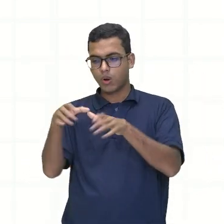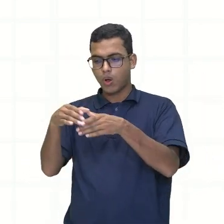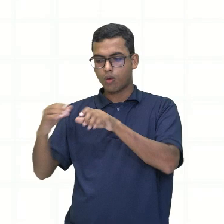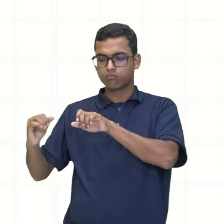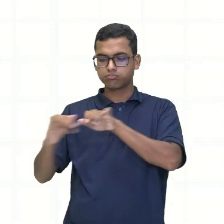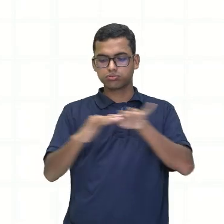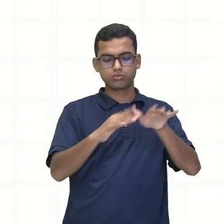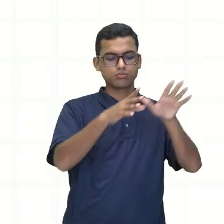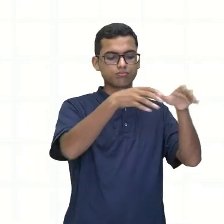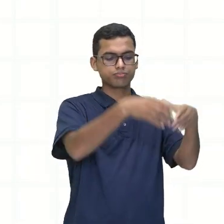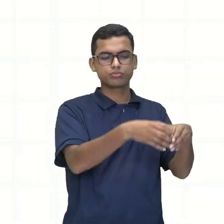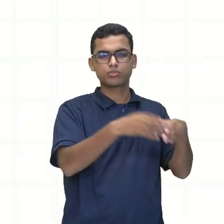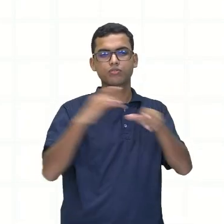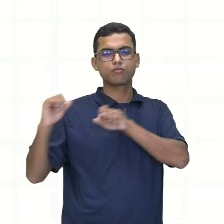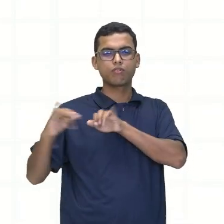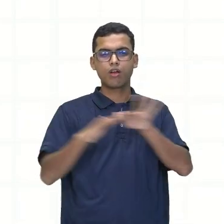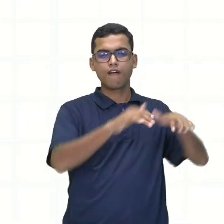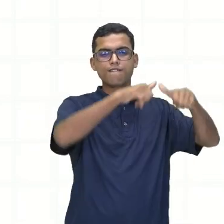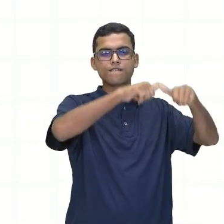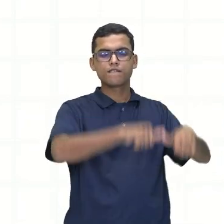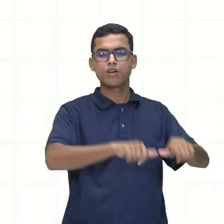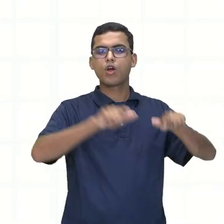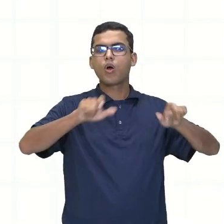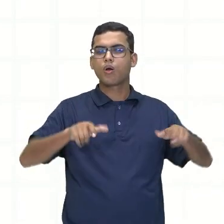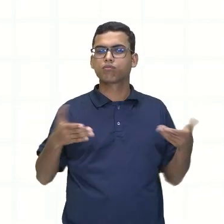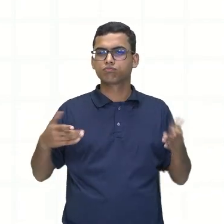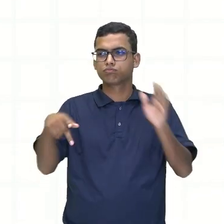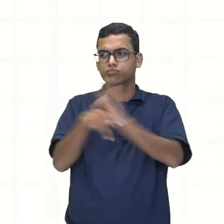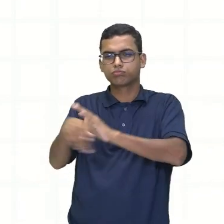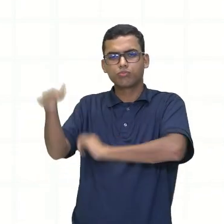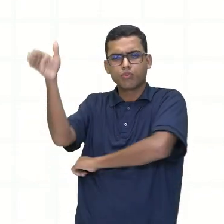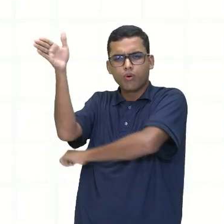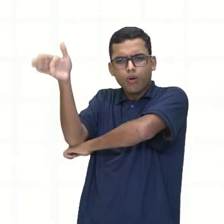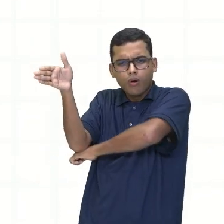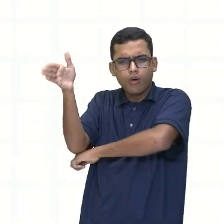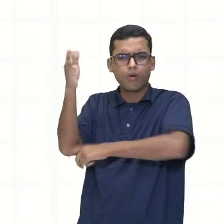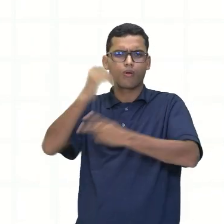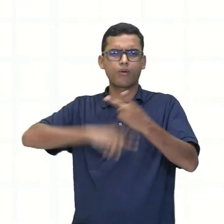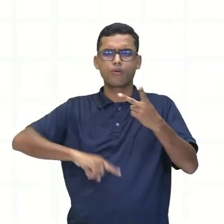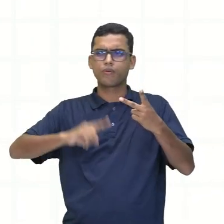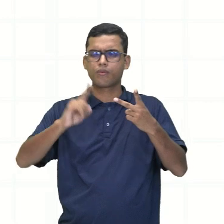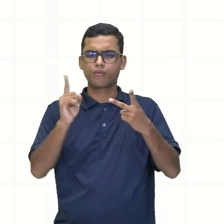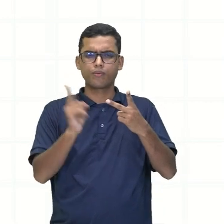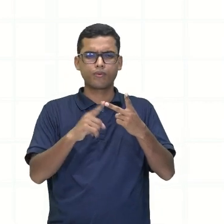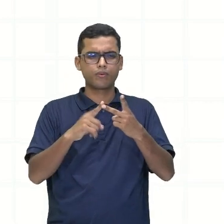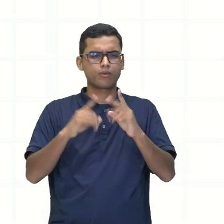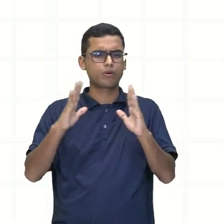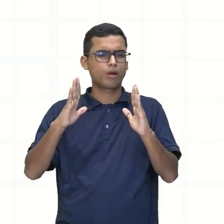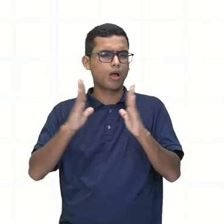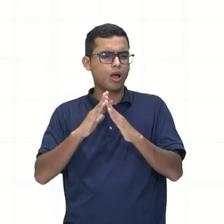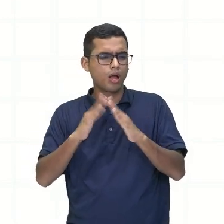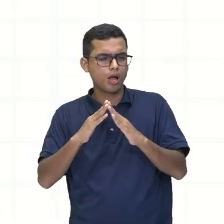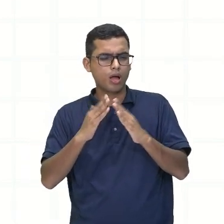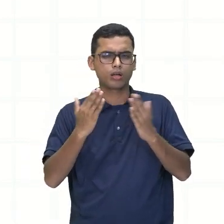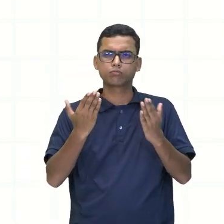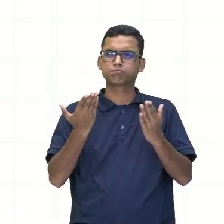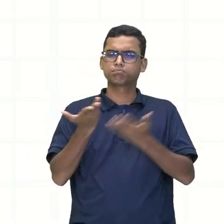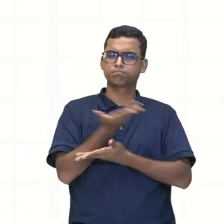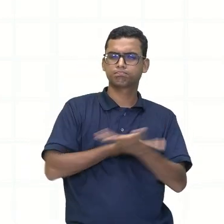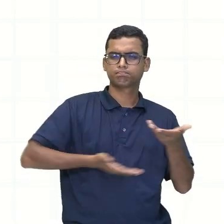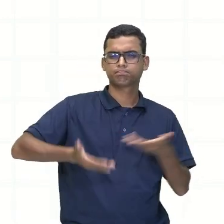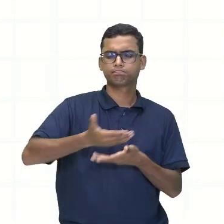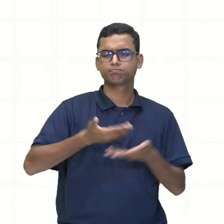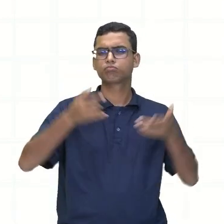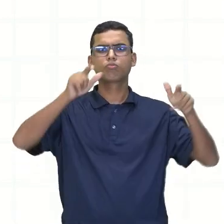hotel, pousada, hostel. E aí que eu quero dizer, where did they stay? Onde eles